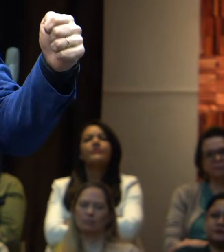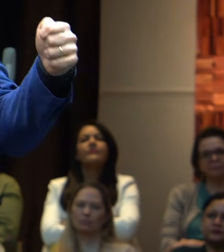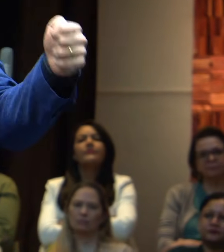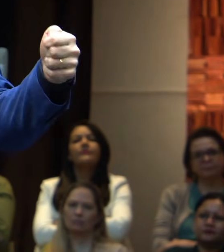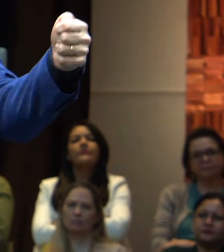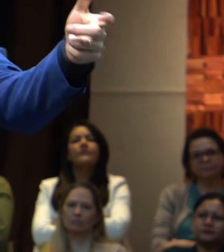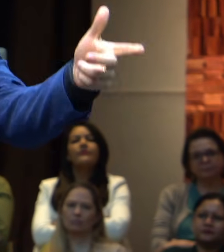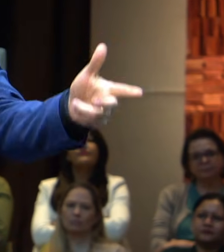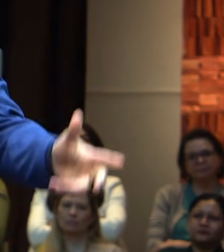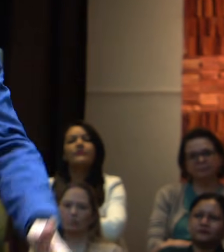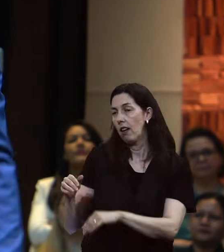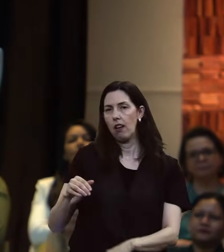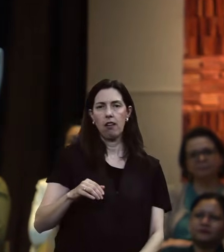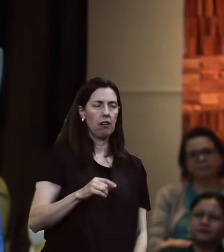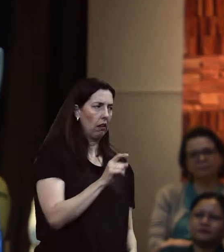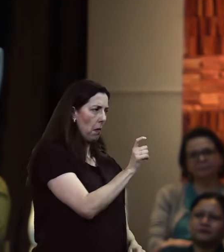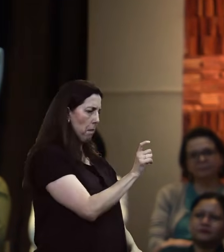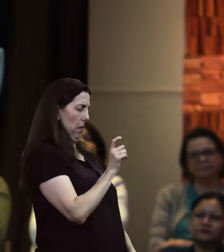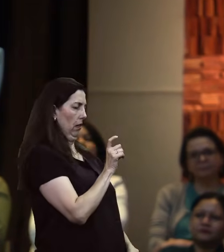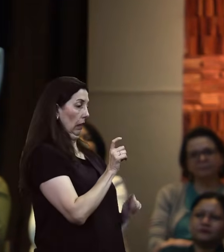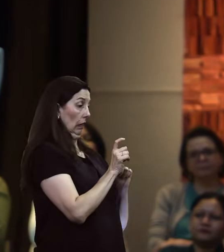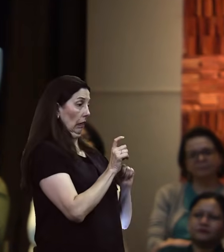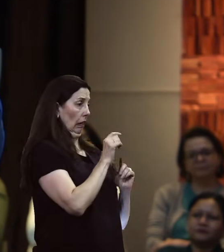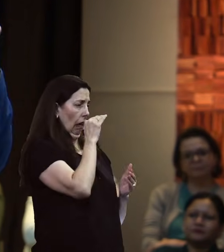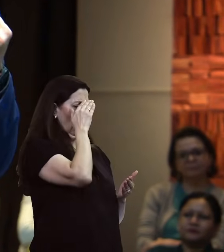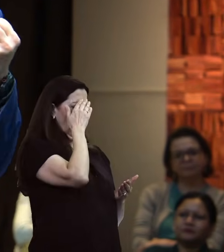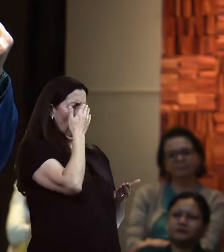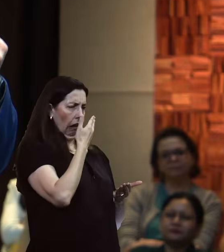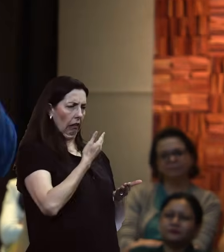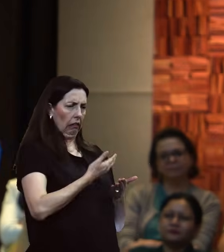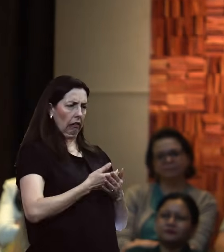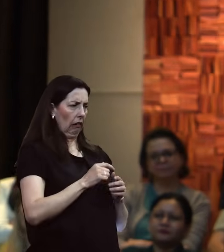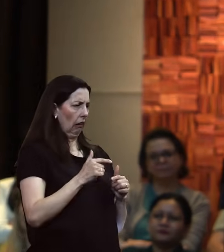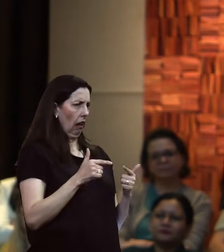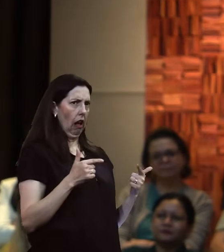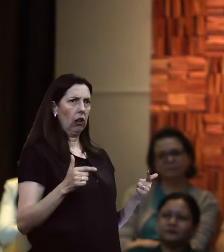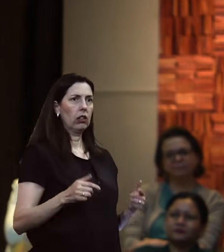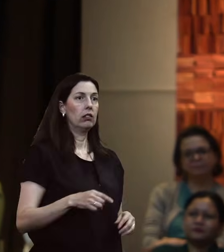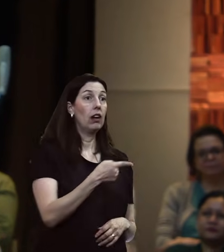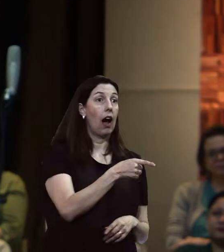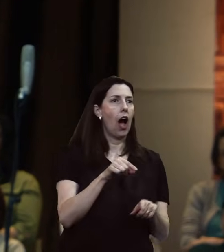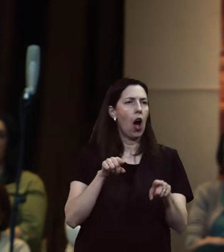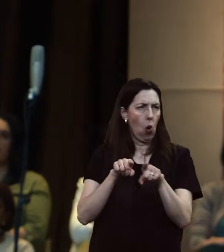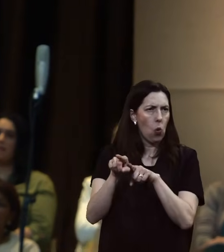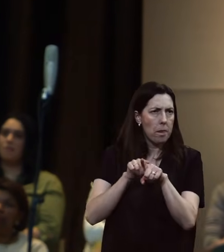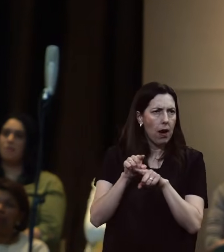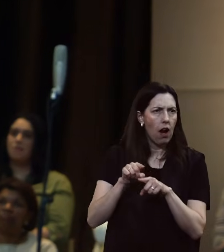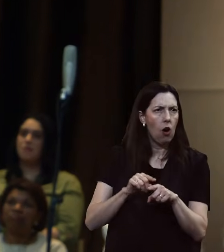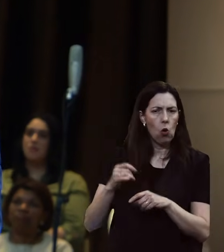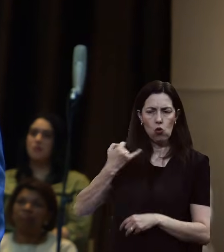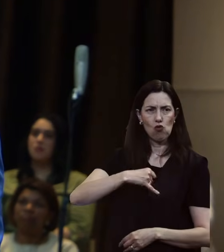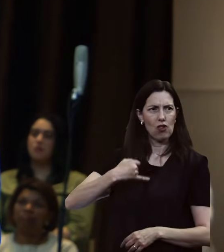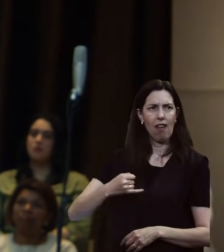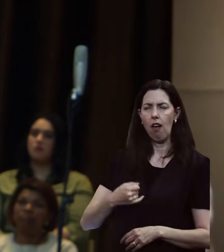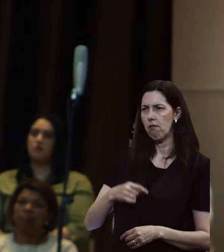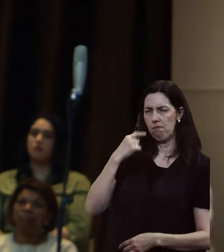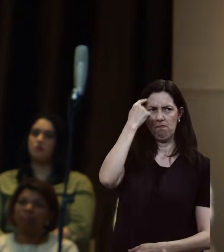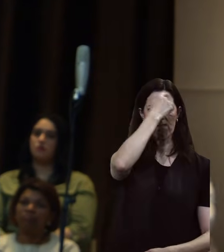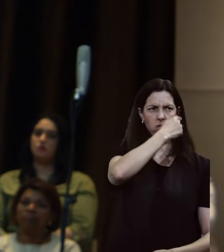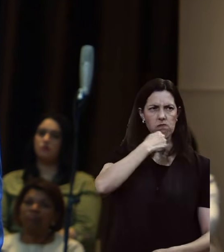palavras intimidadoras. O semblante dos irmãos, o olhar de